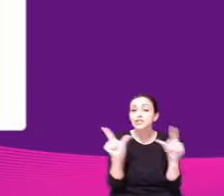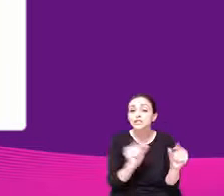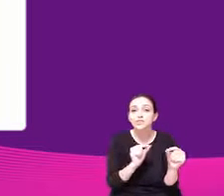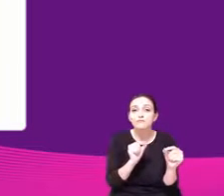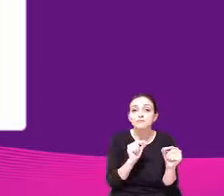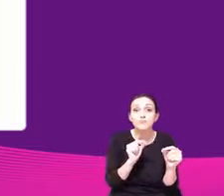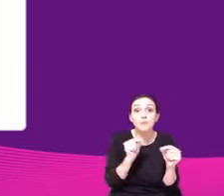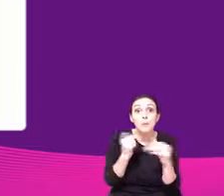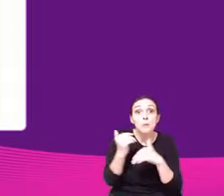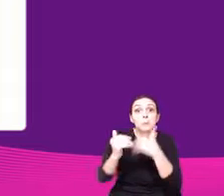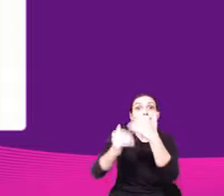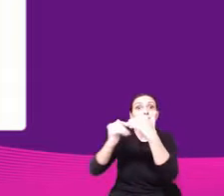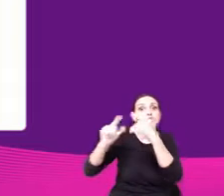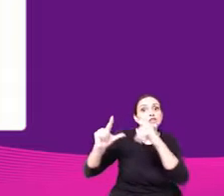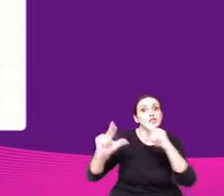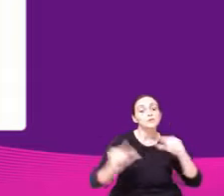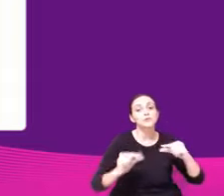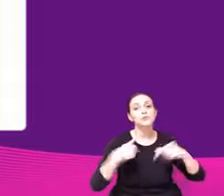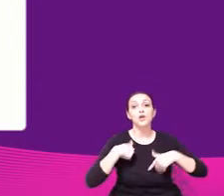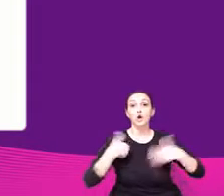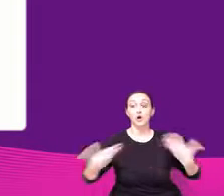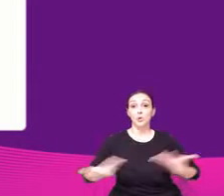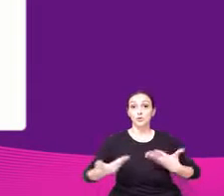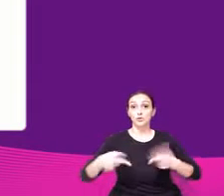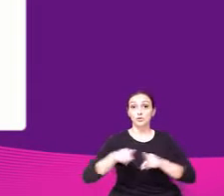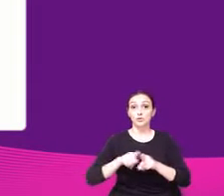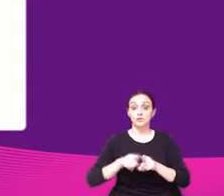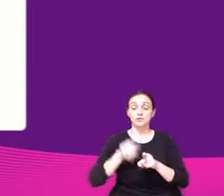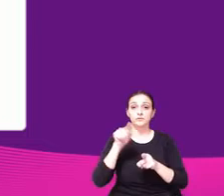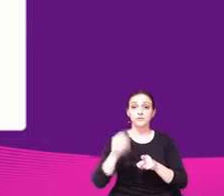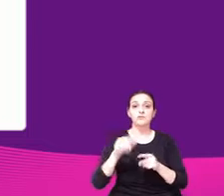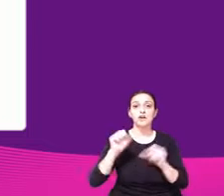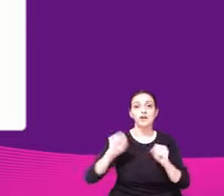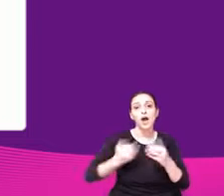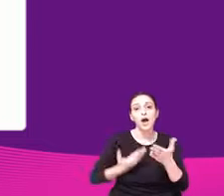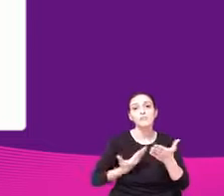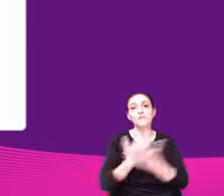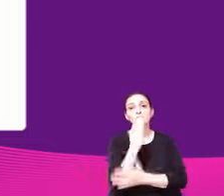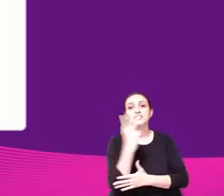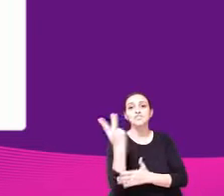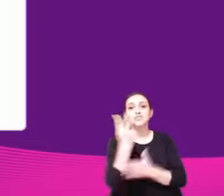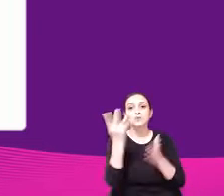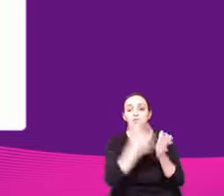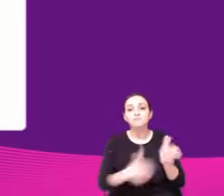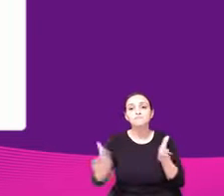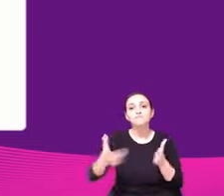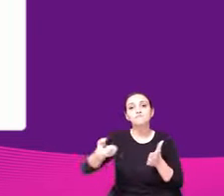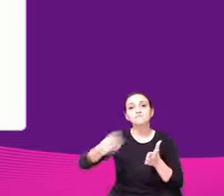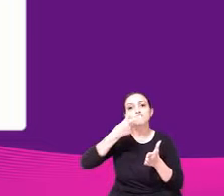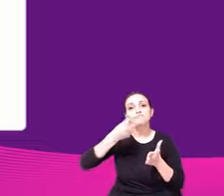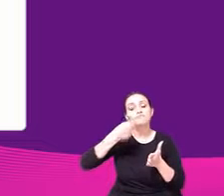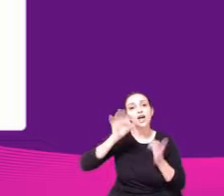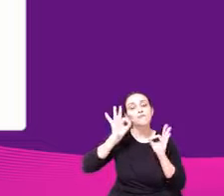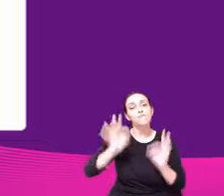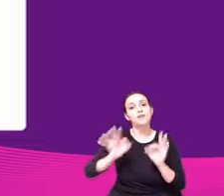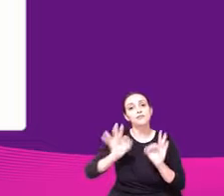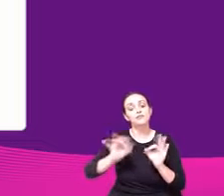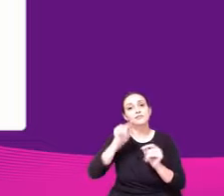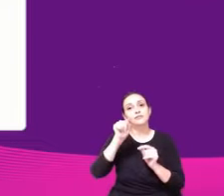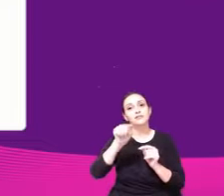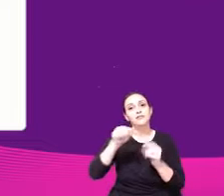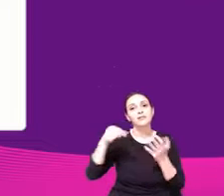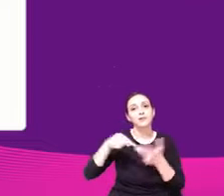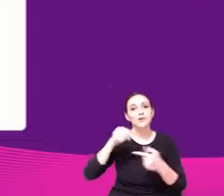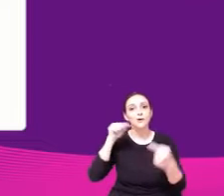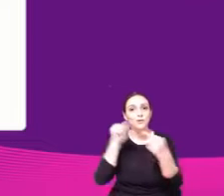E, mais recentemente, bem recentemente, né, a aprovação da 2ª classe de drogas com a mesma indicação, em